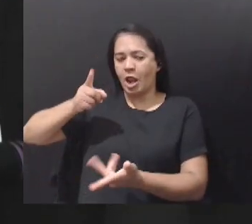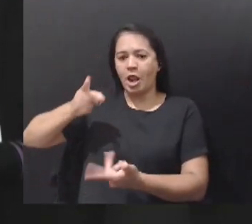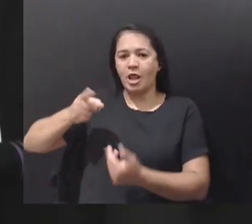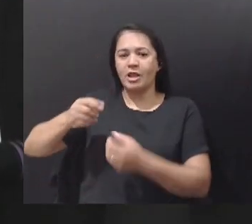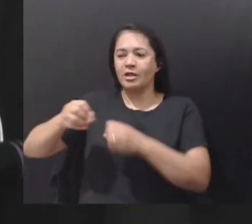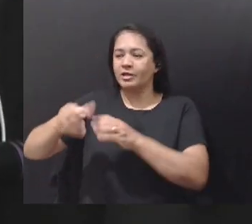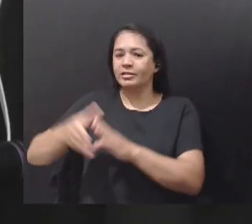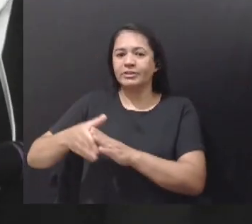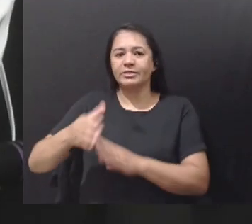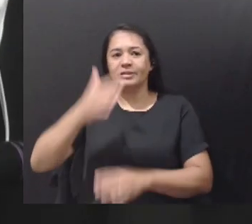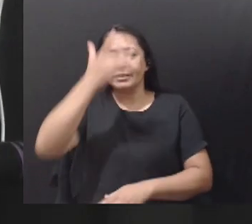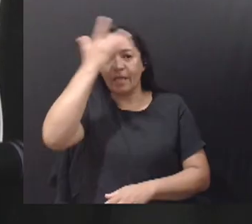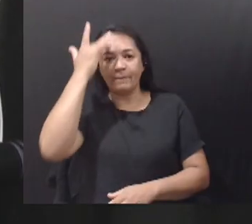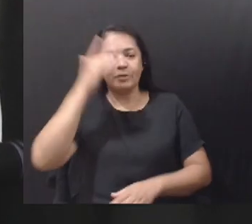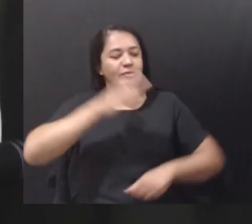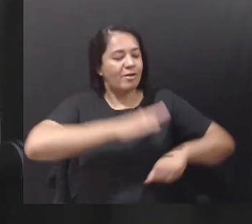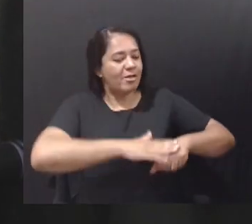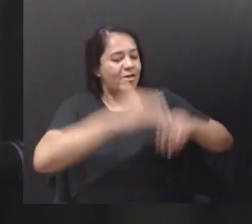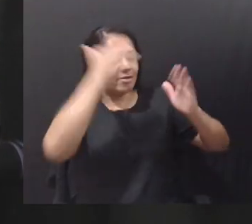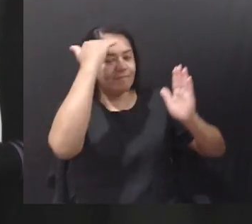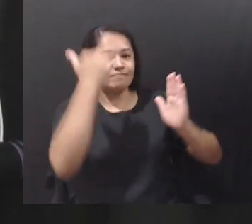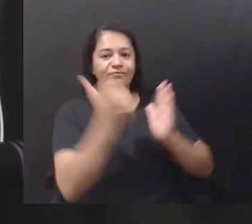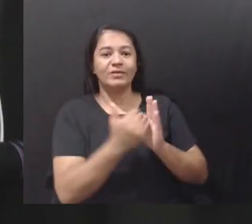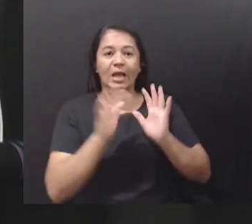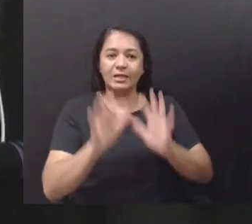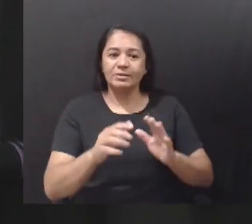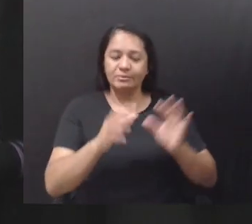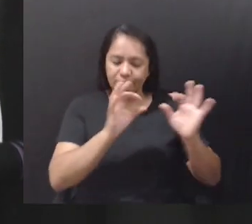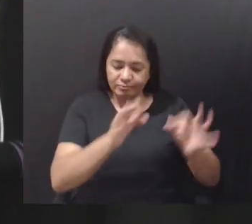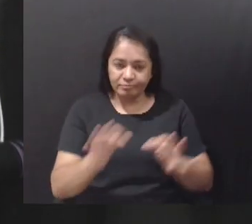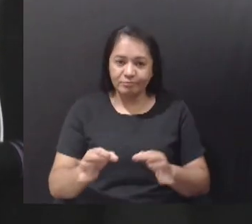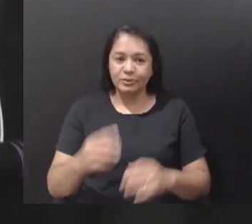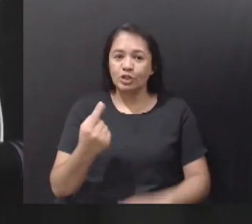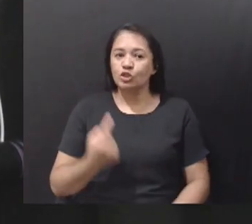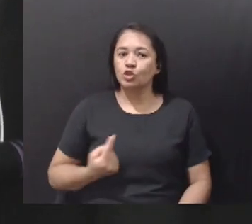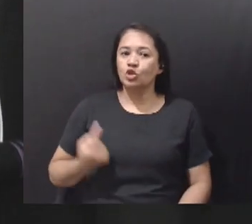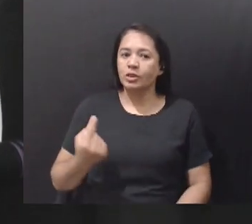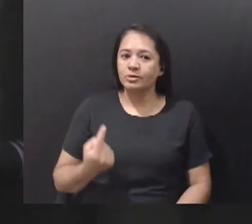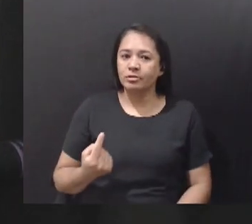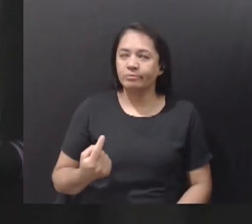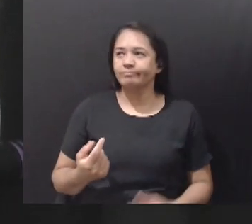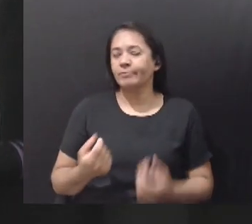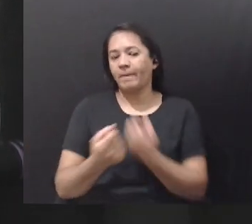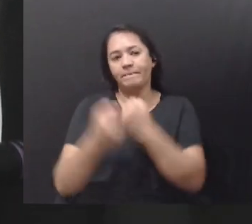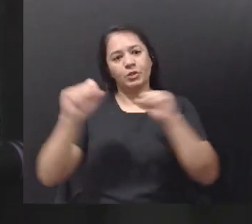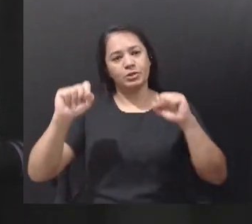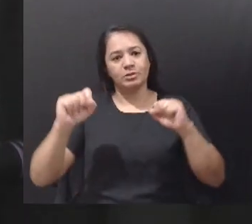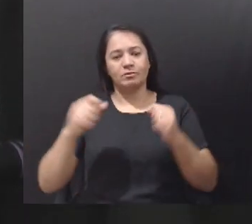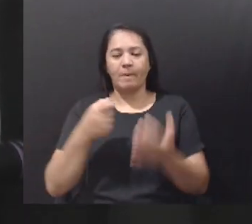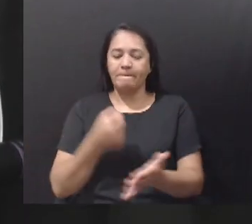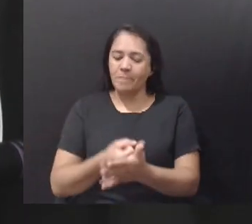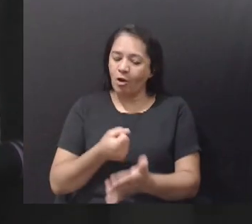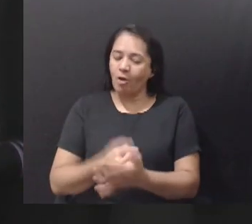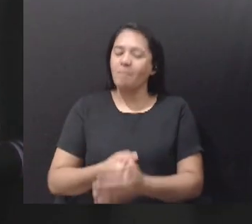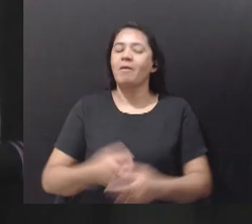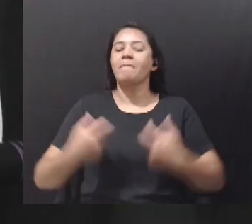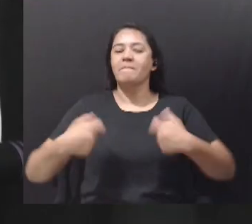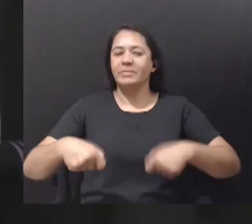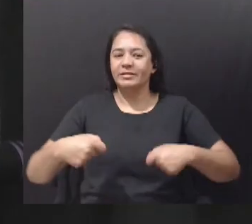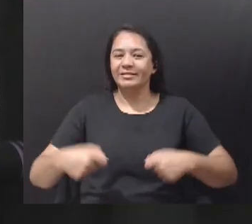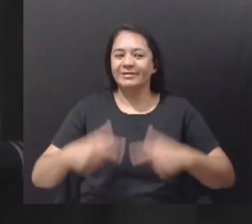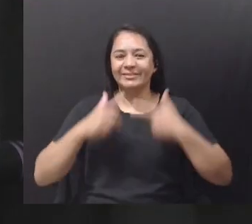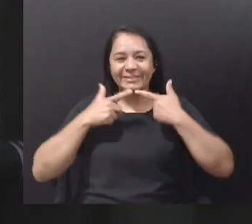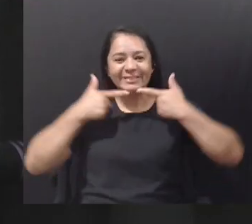para realizar. Assim a coisa dá certo. Sozinho não dá. E precisa cobrar. E ele cobra, com um sorriso, com carinho,